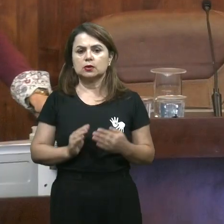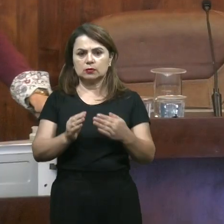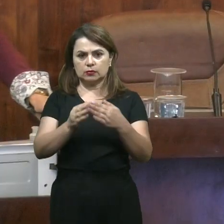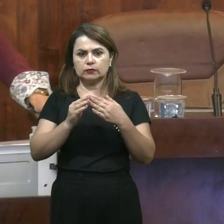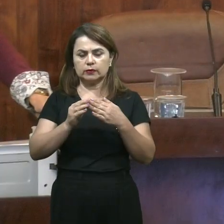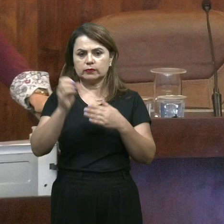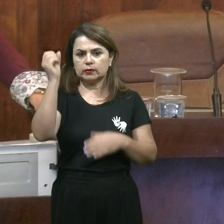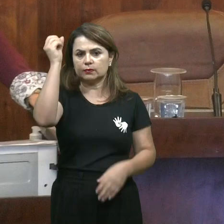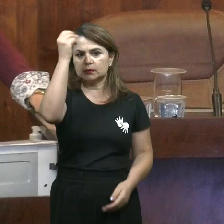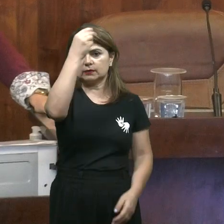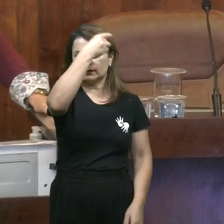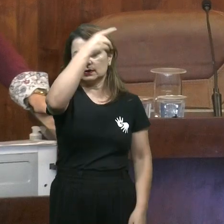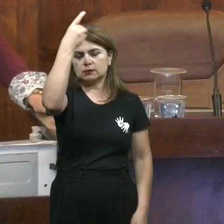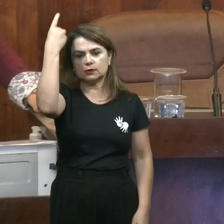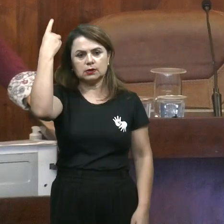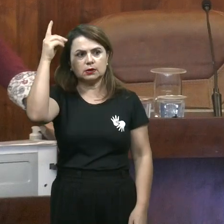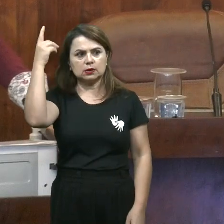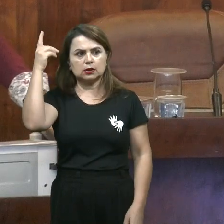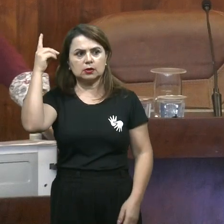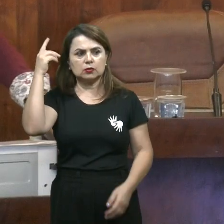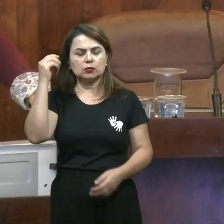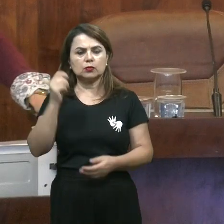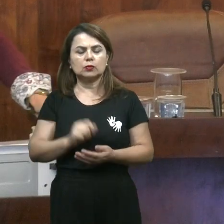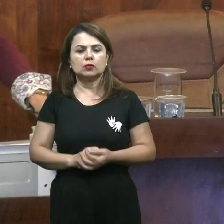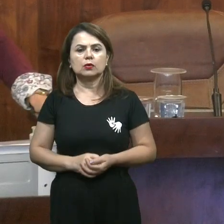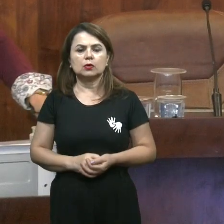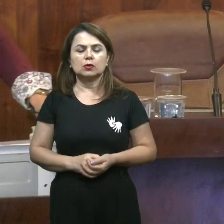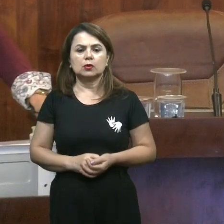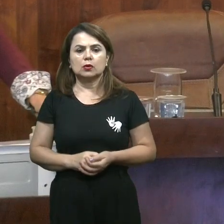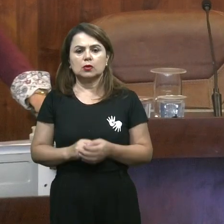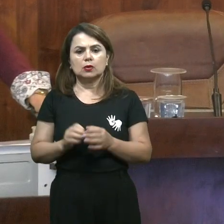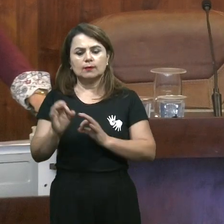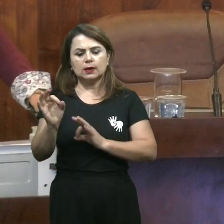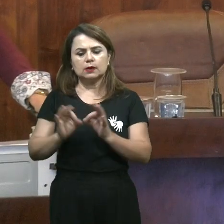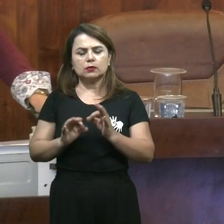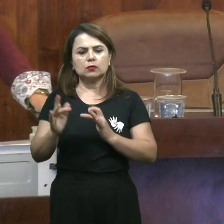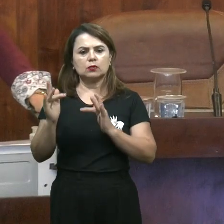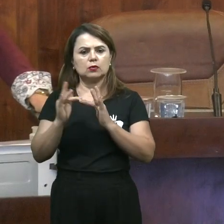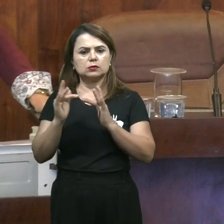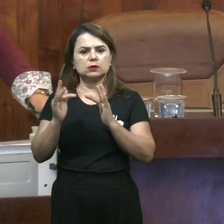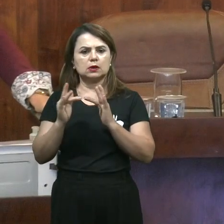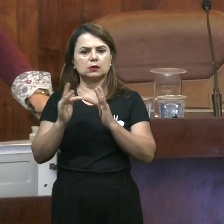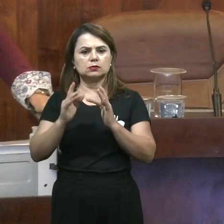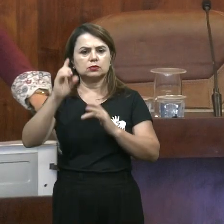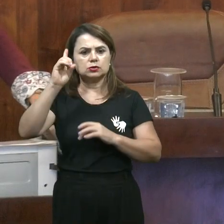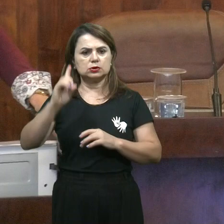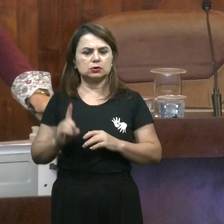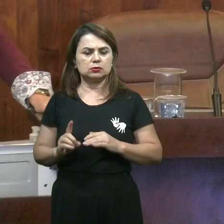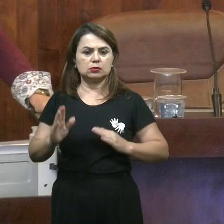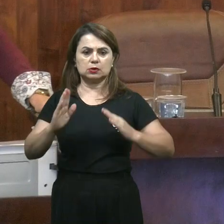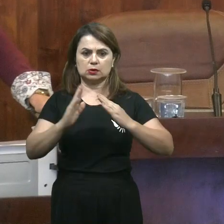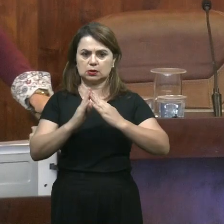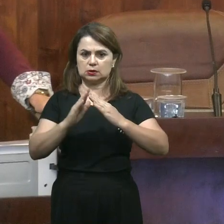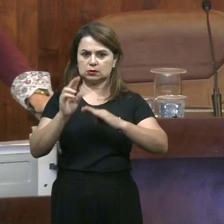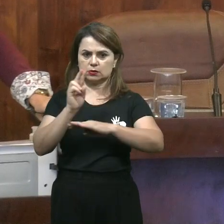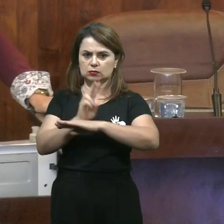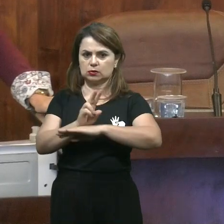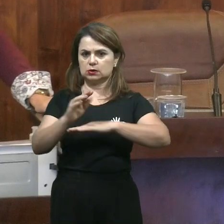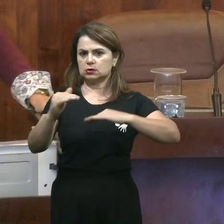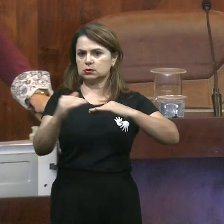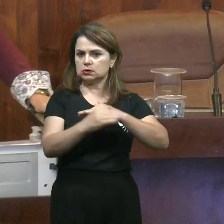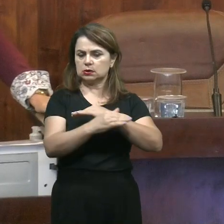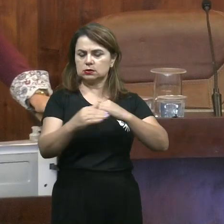municipal de Marília, senhor Daniel Alonso, após estabelecer contato com o diretor-presidente da Indúbio, senhor Valdeci